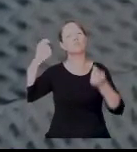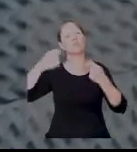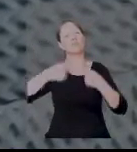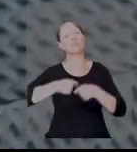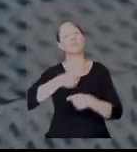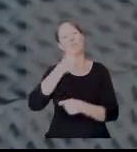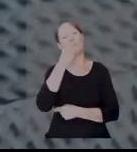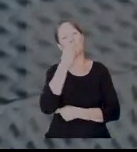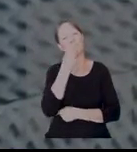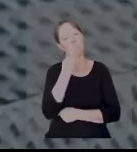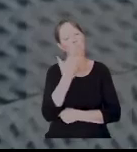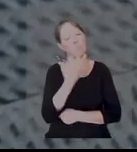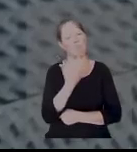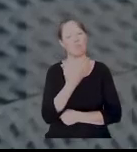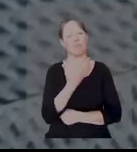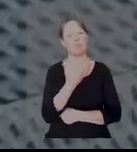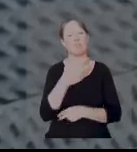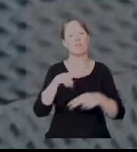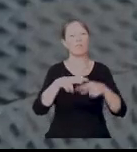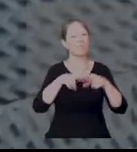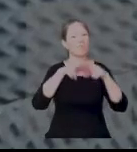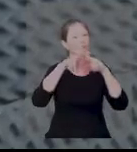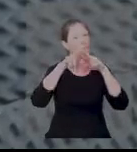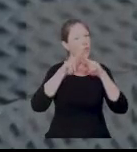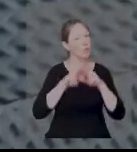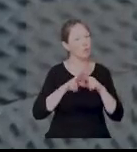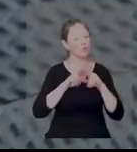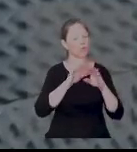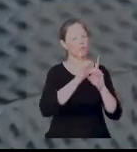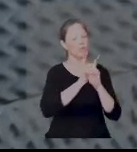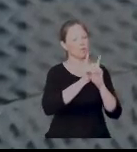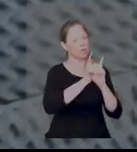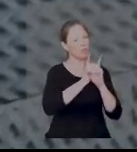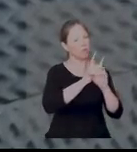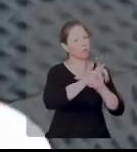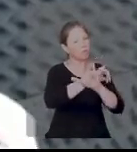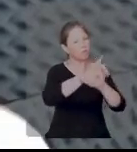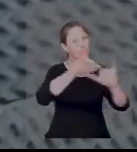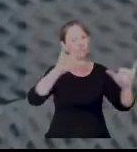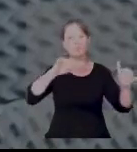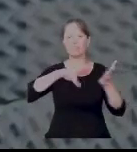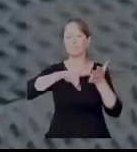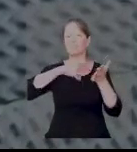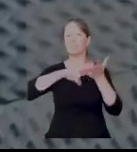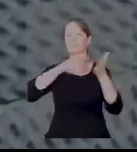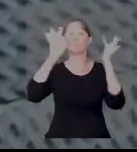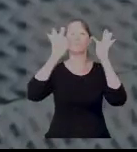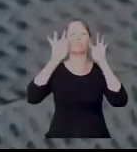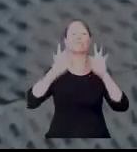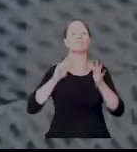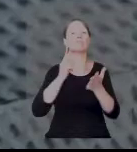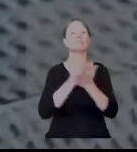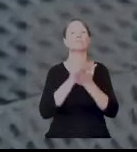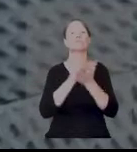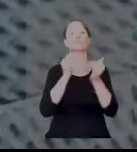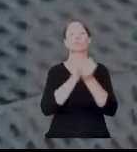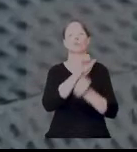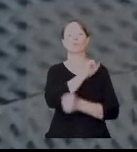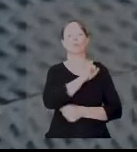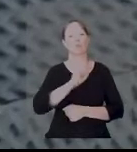nos proporcionam bem-estar, razão pela qual diz o apóstolo: alegrai-vos sempre no